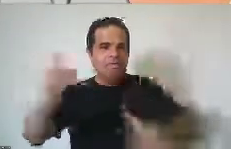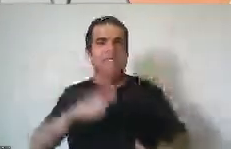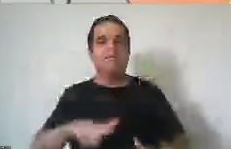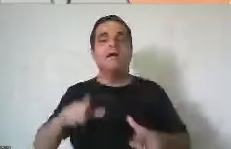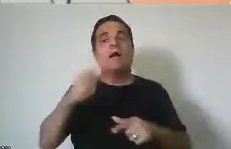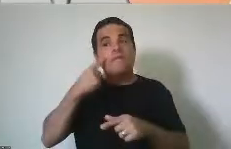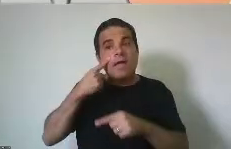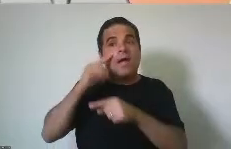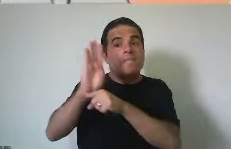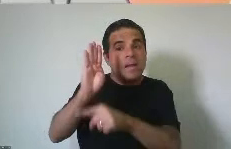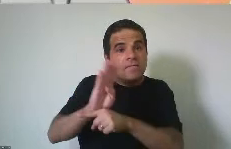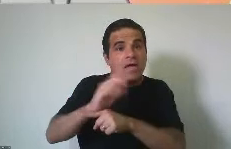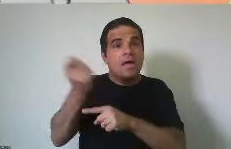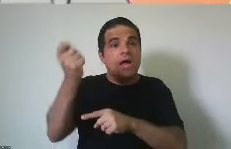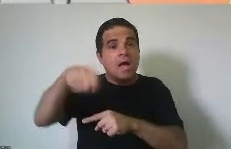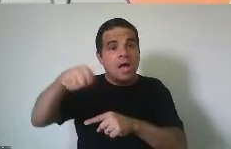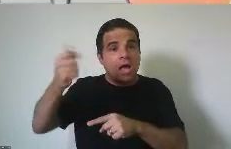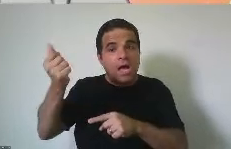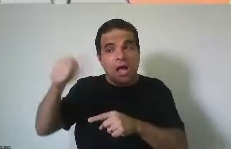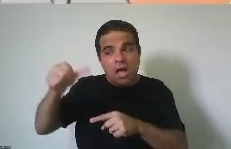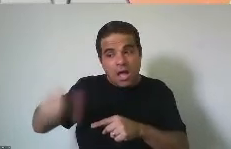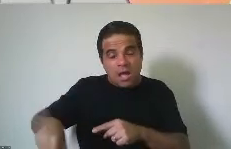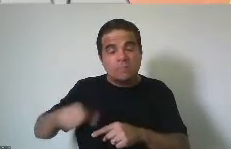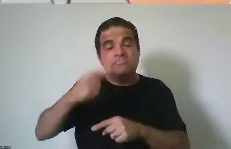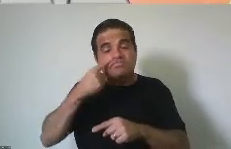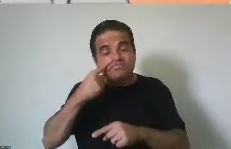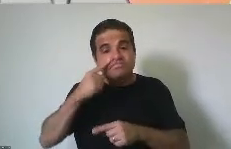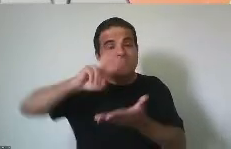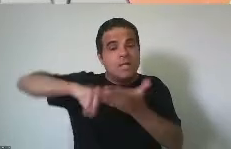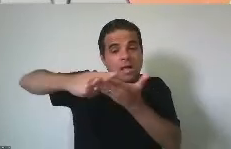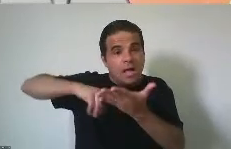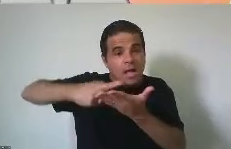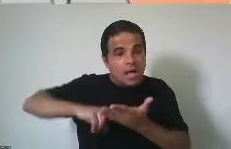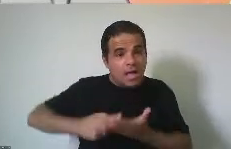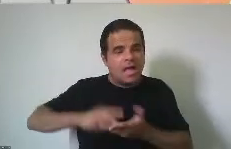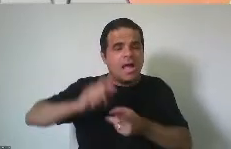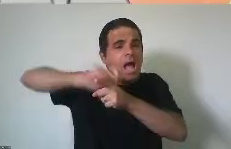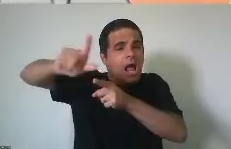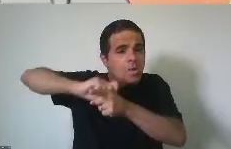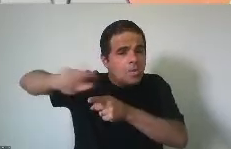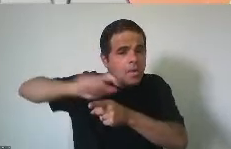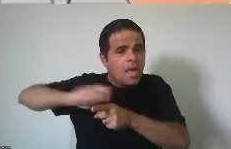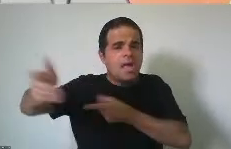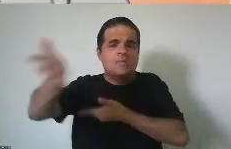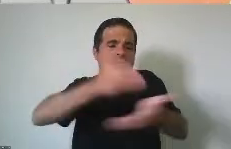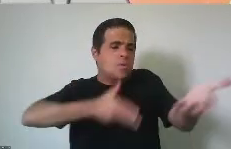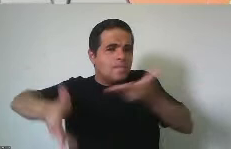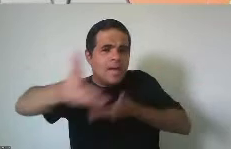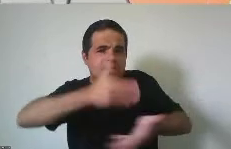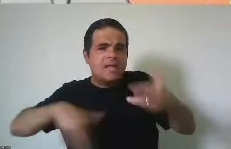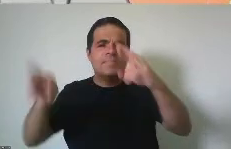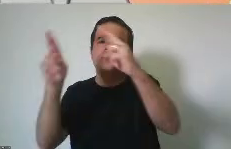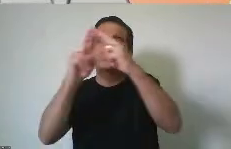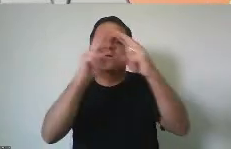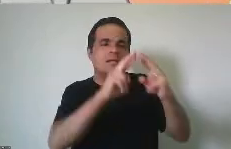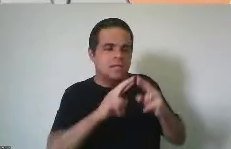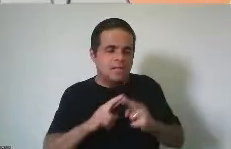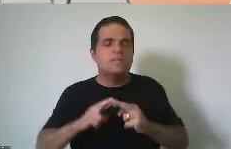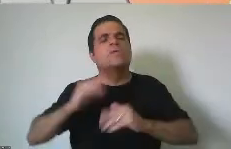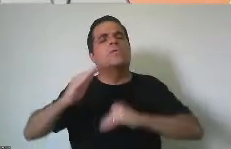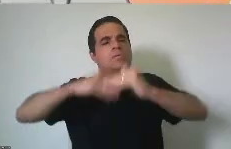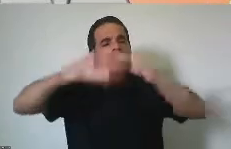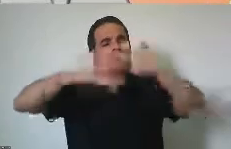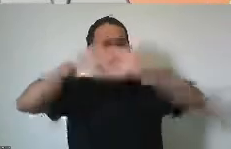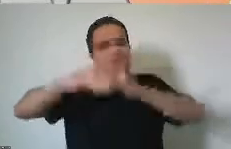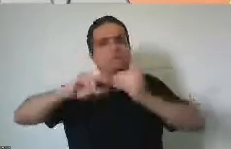quais são nosso faturamento realizado sem prestação de serviço aluguéis compartilhamento de rede e tem um professor captor